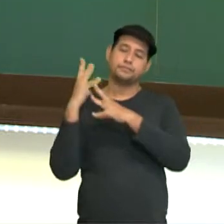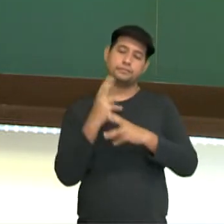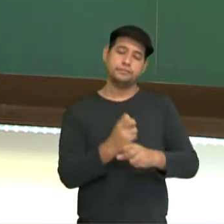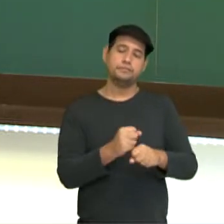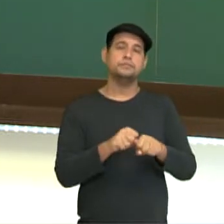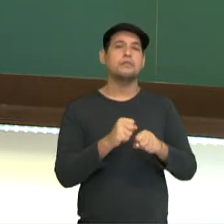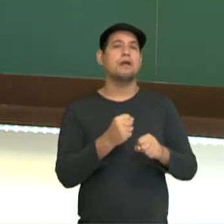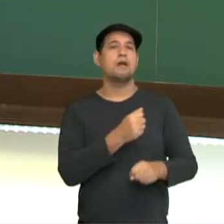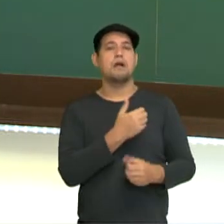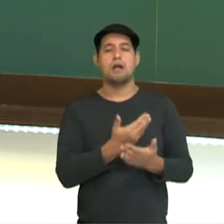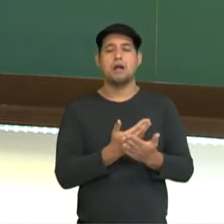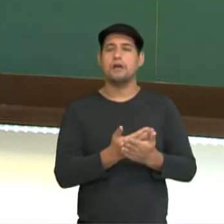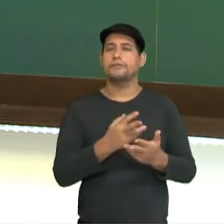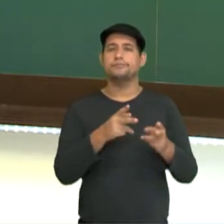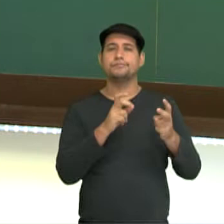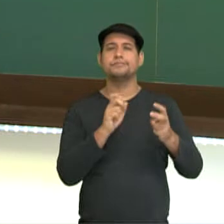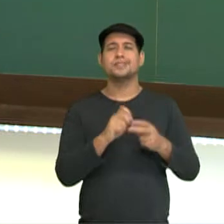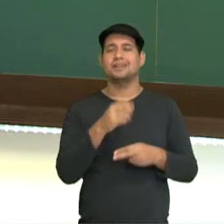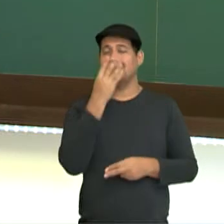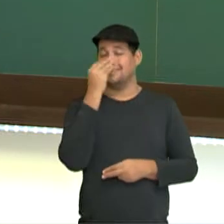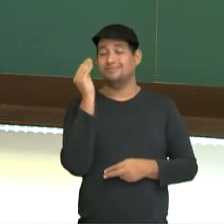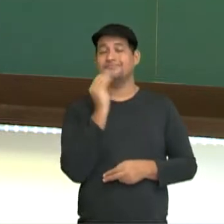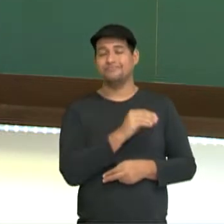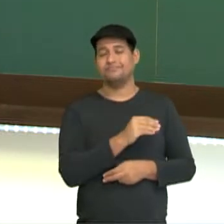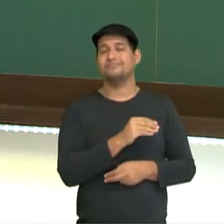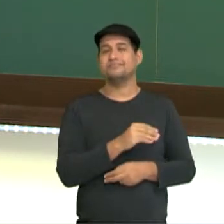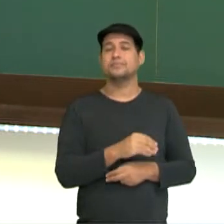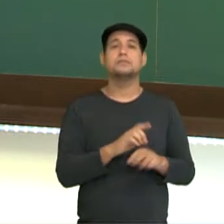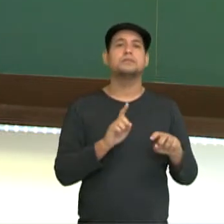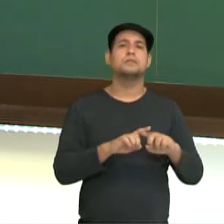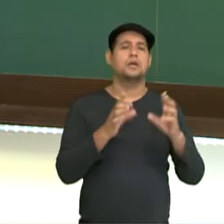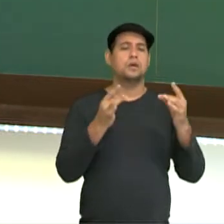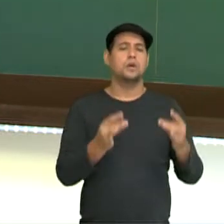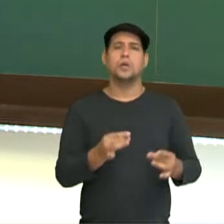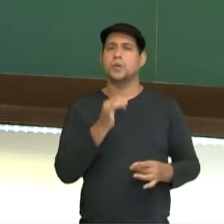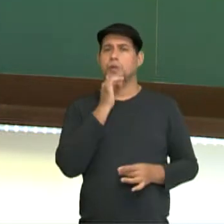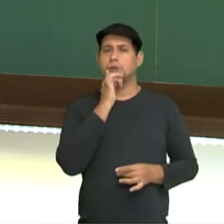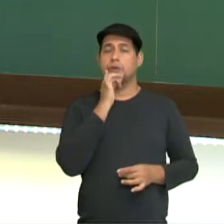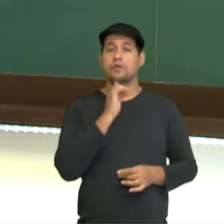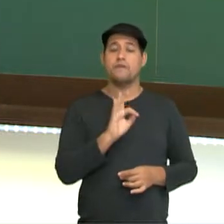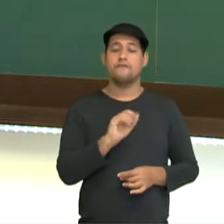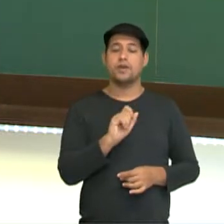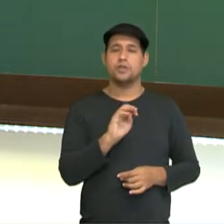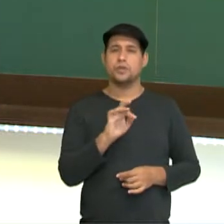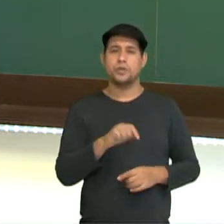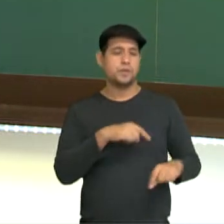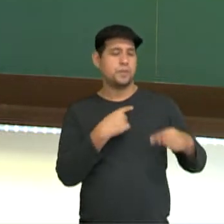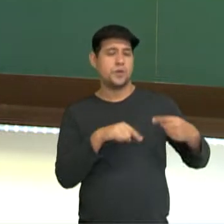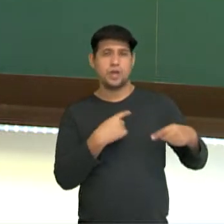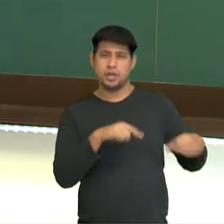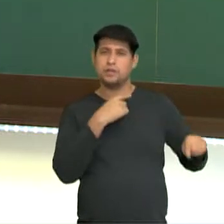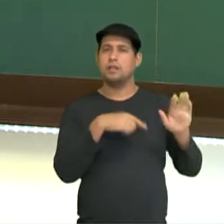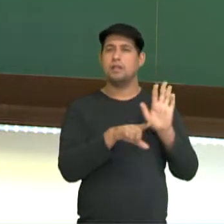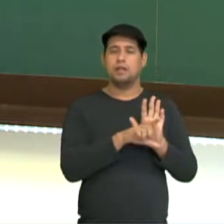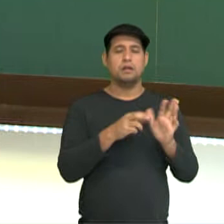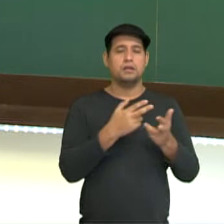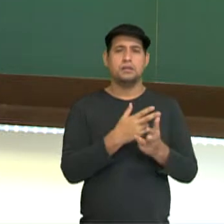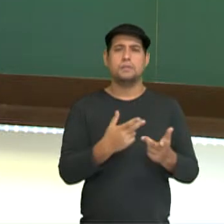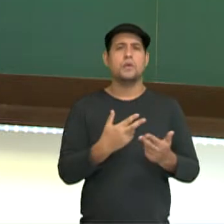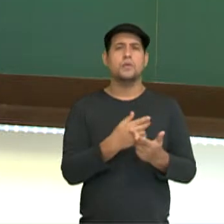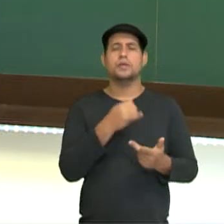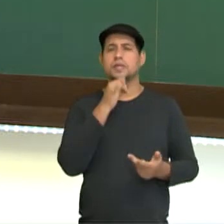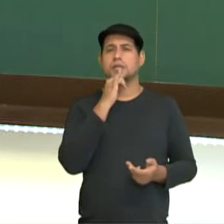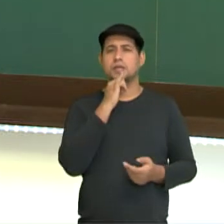aulas foram vistos de maneira discriminada. Então, elementos como fatores político-legais. Então, situações